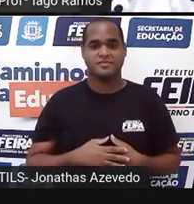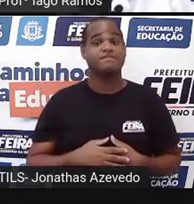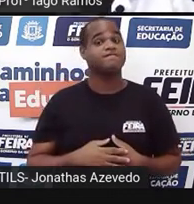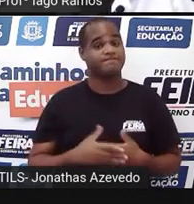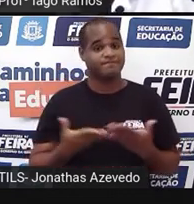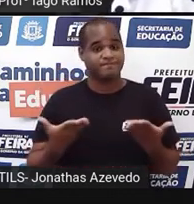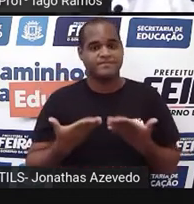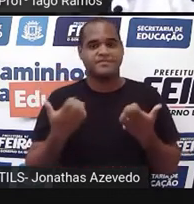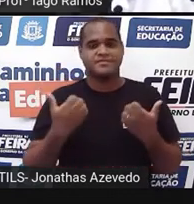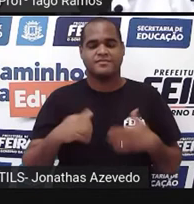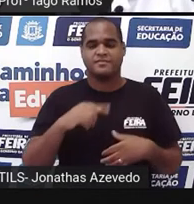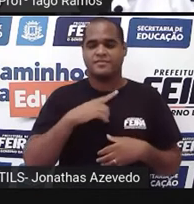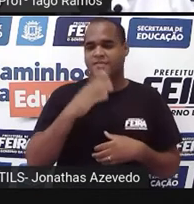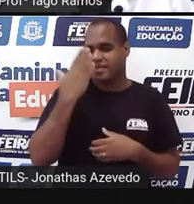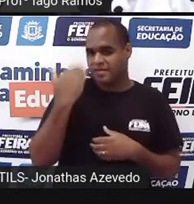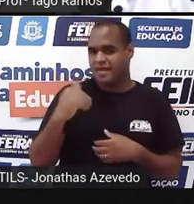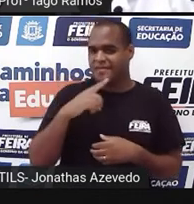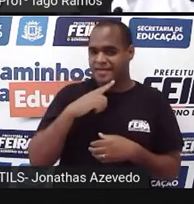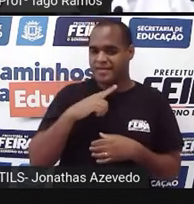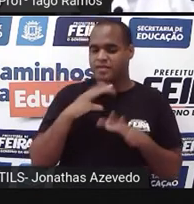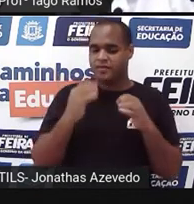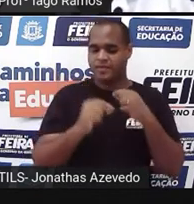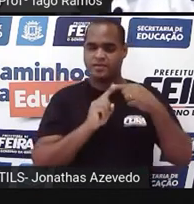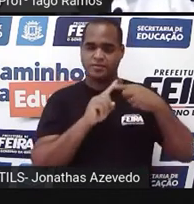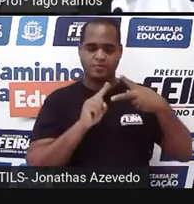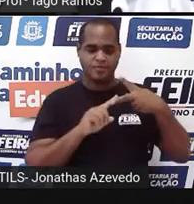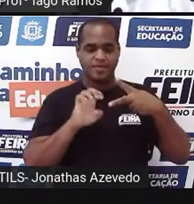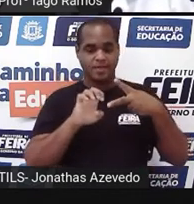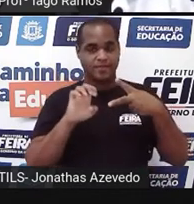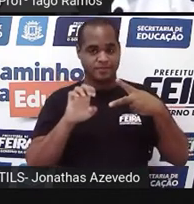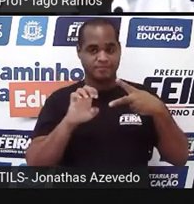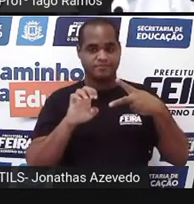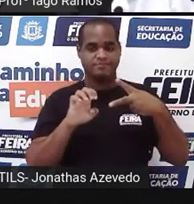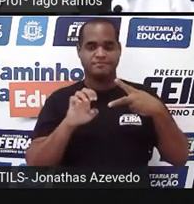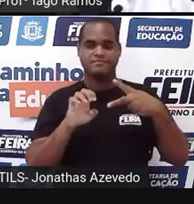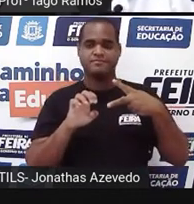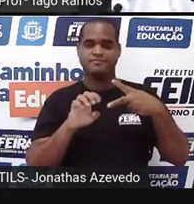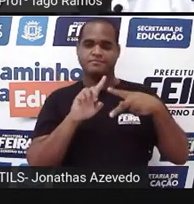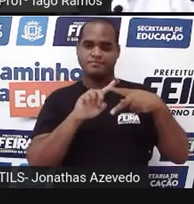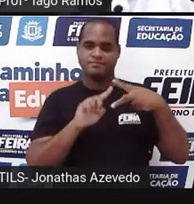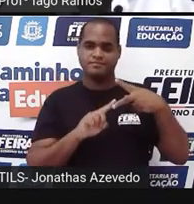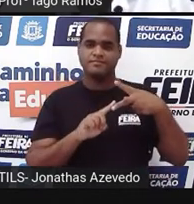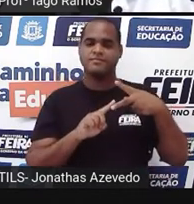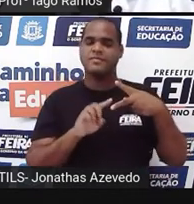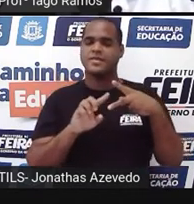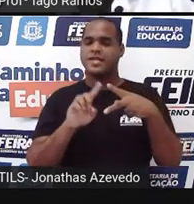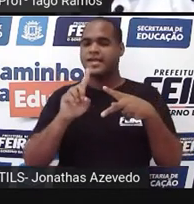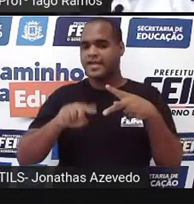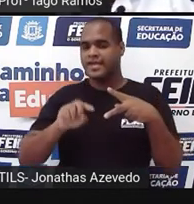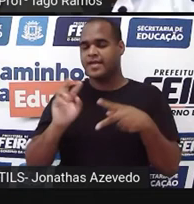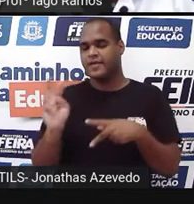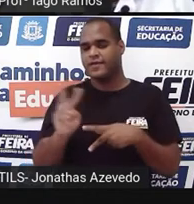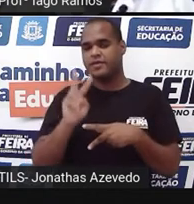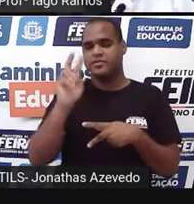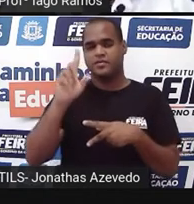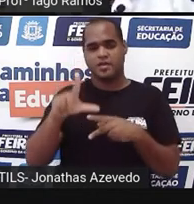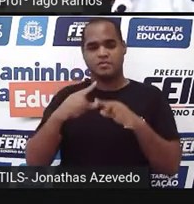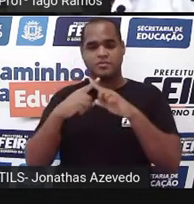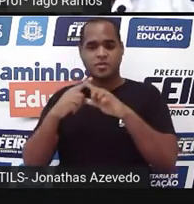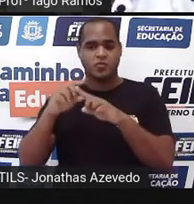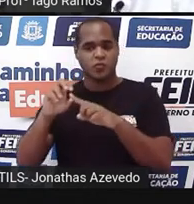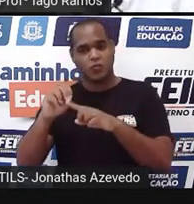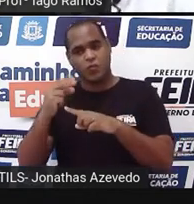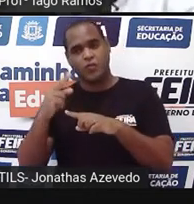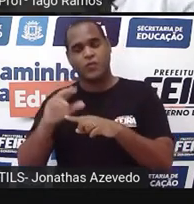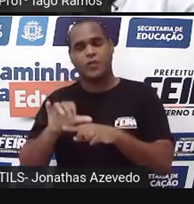Oi e aí a gente sabe que dessas duas equações e os valores tanto para x